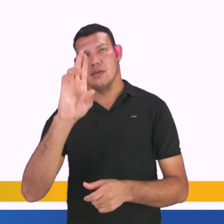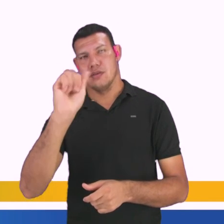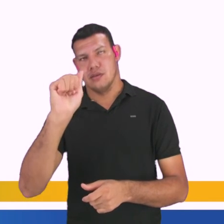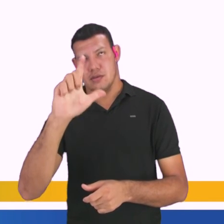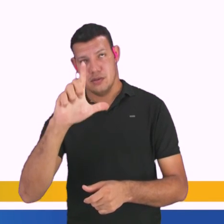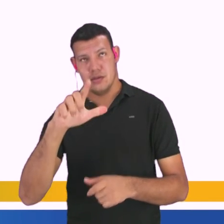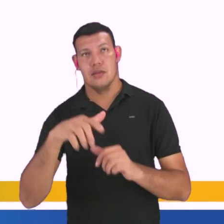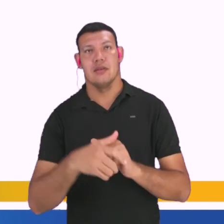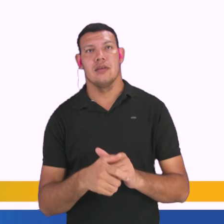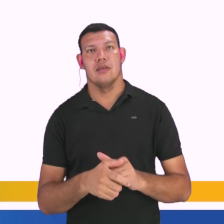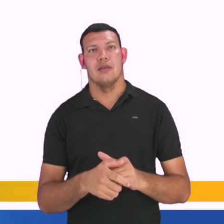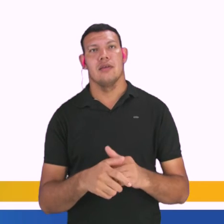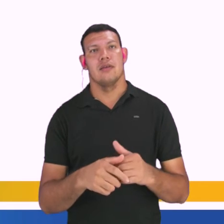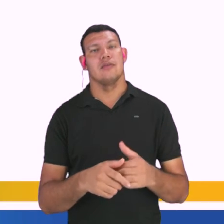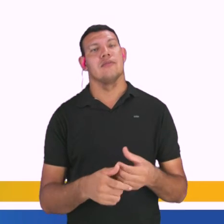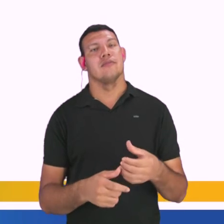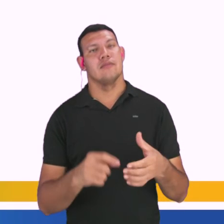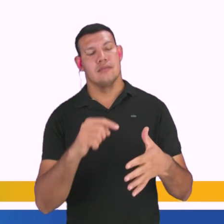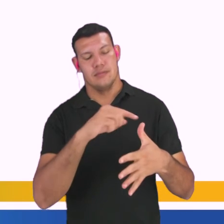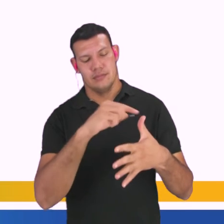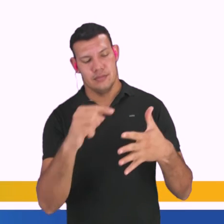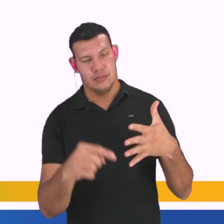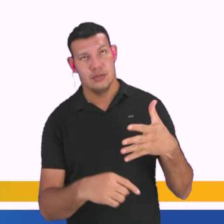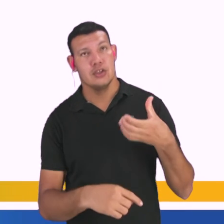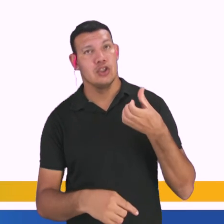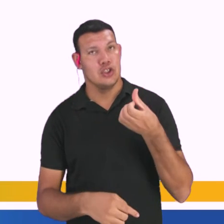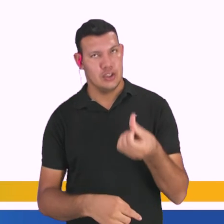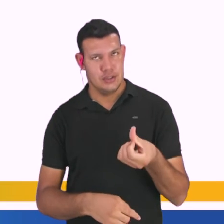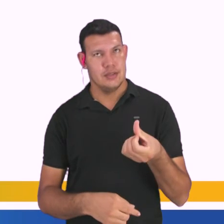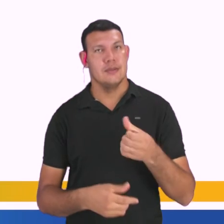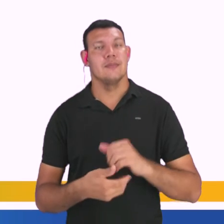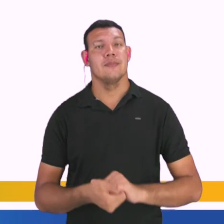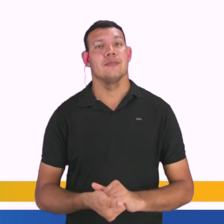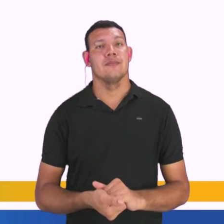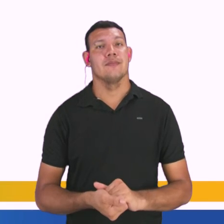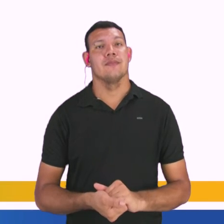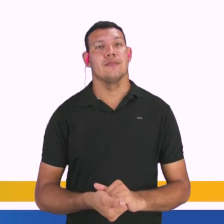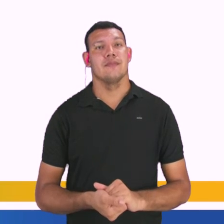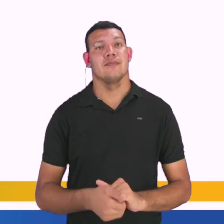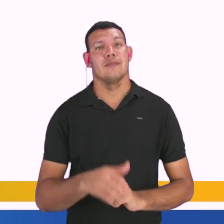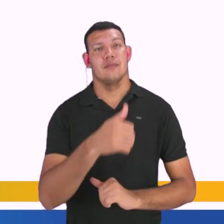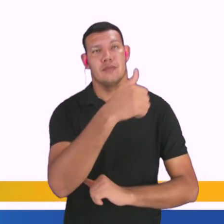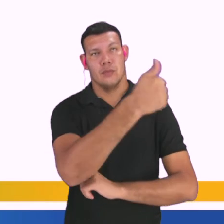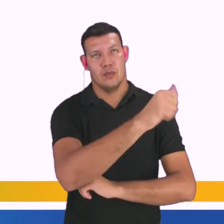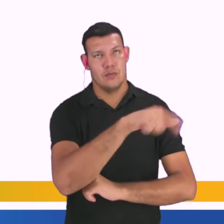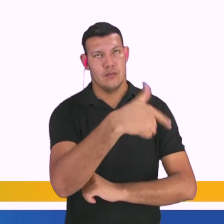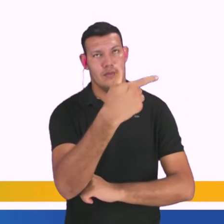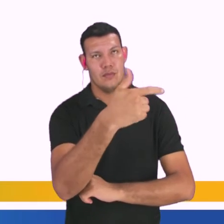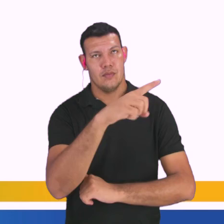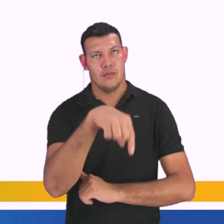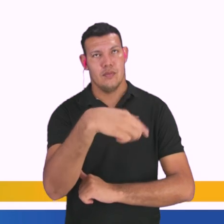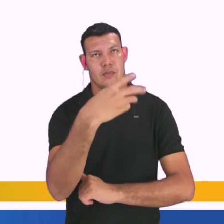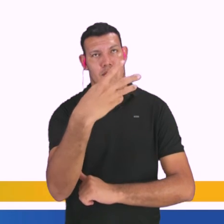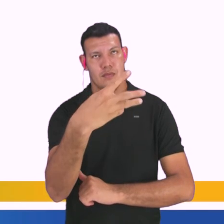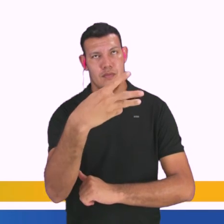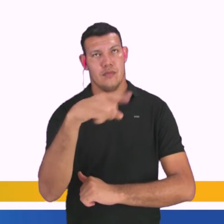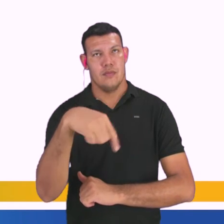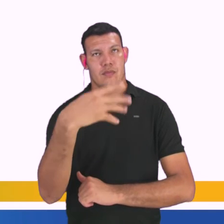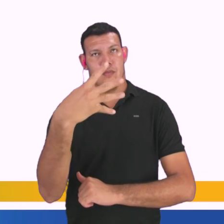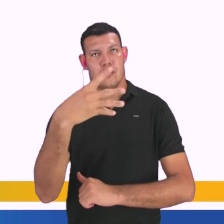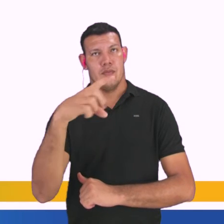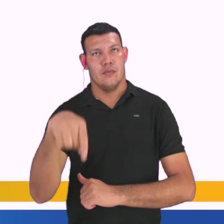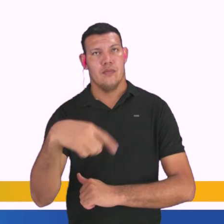6 O que são seis Faces que o dado tem né então contendo os elementos 1 2 3 4